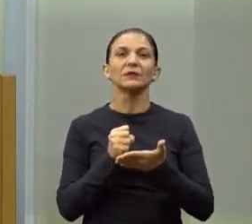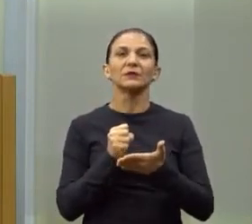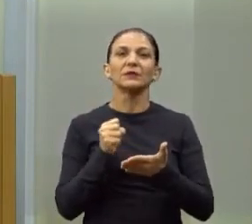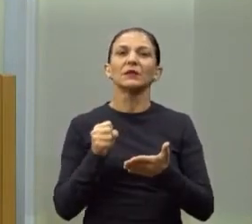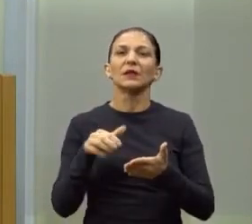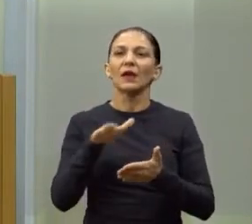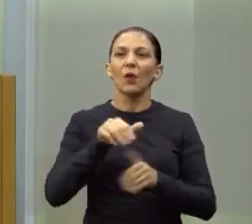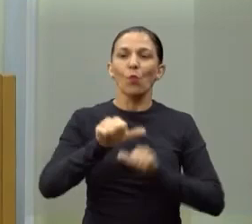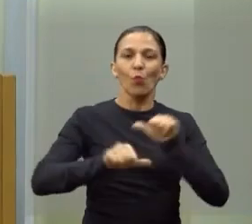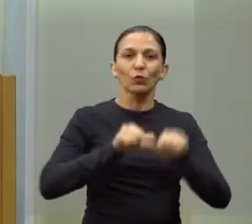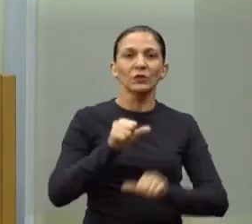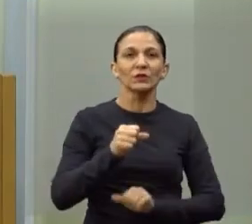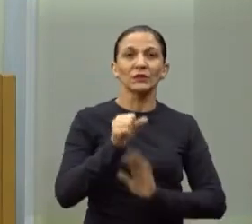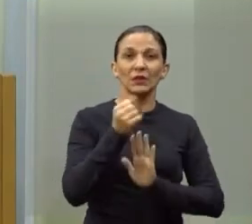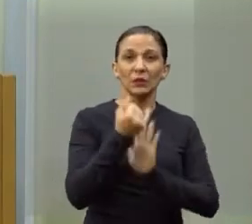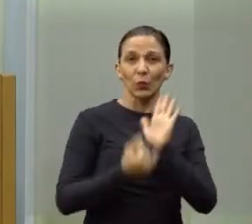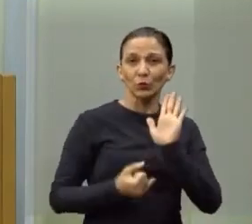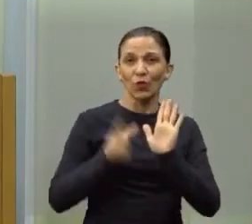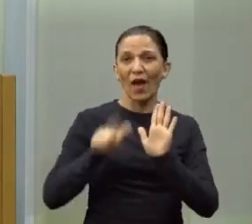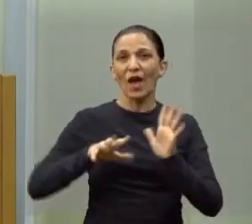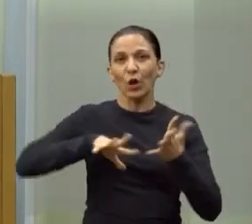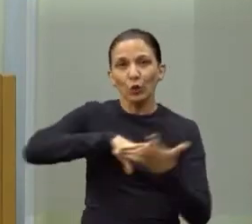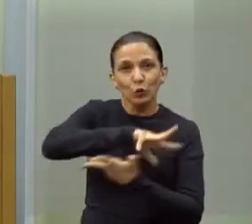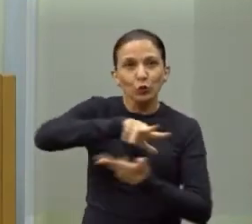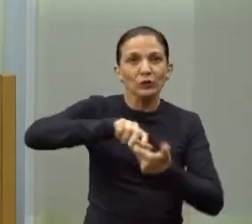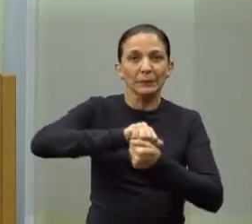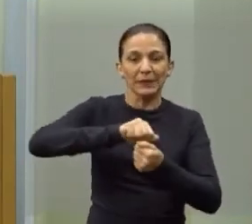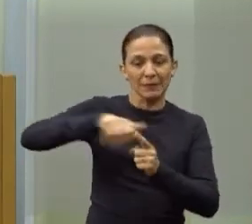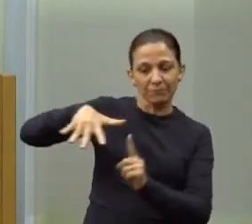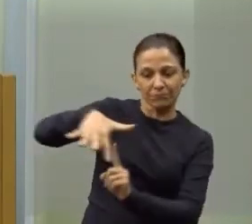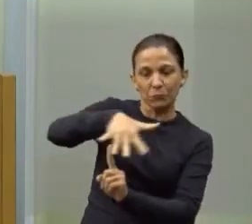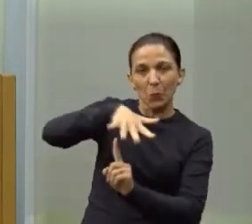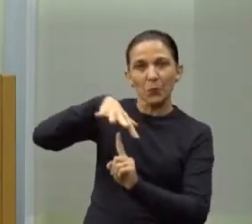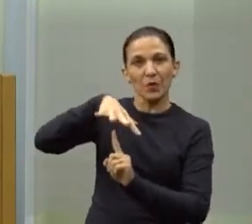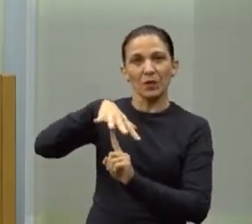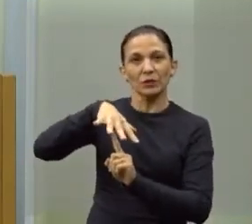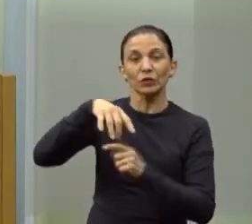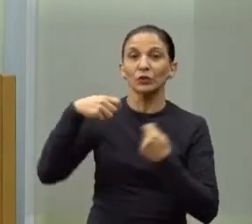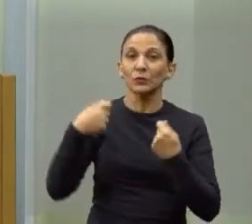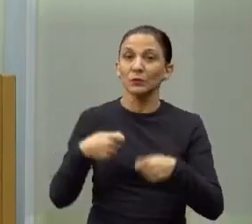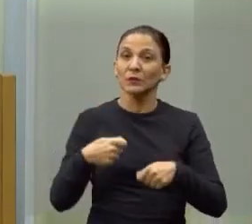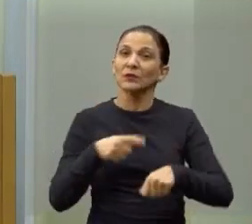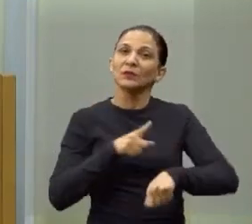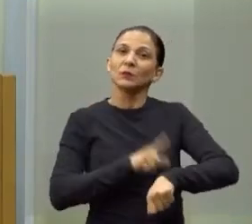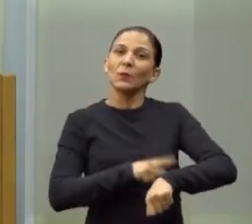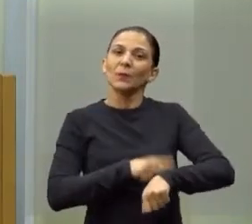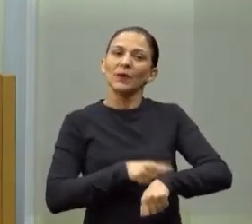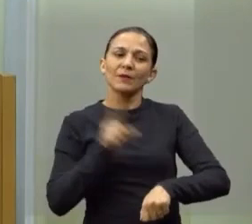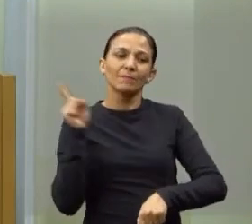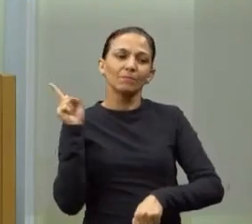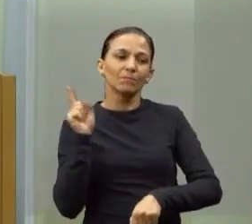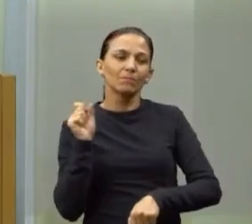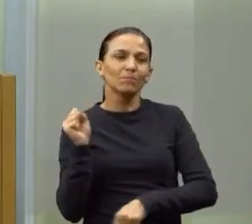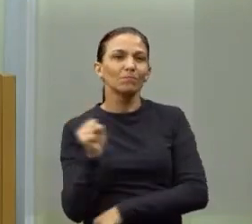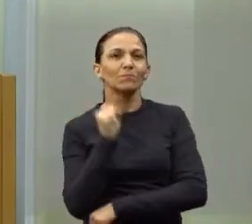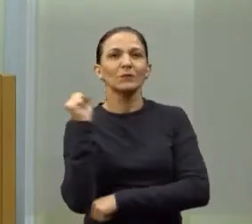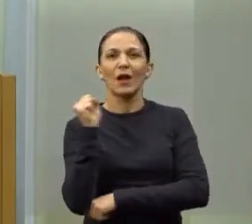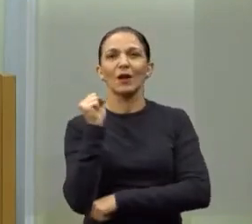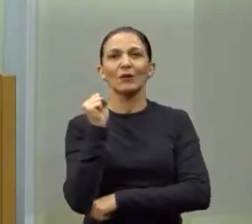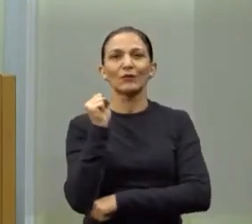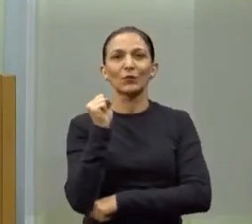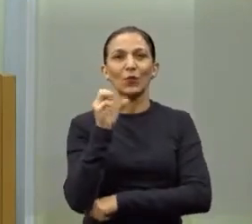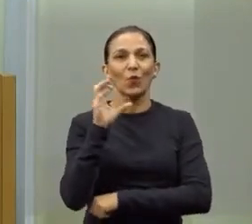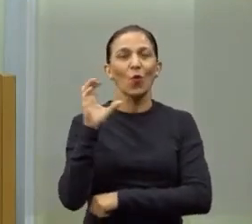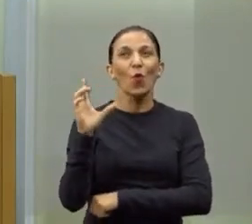tributária é a questão de sustentabilidade ambiental. Vivemos um momento muito grave em função das